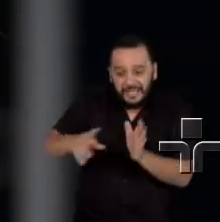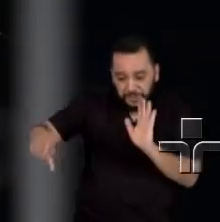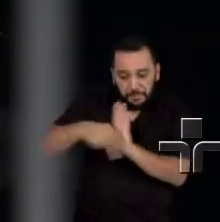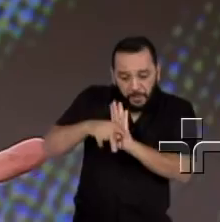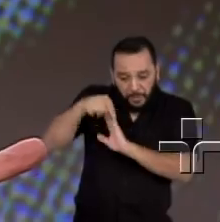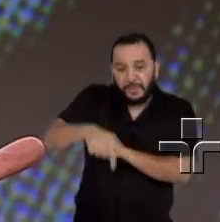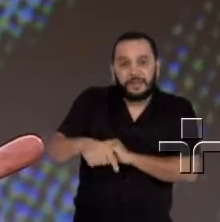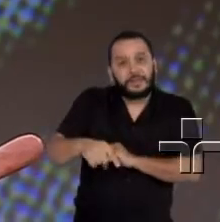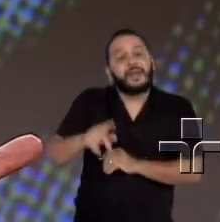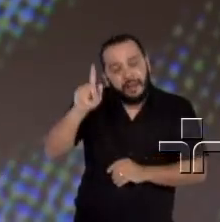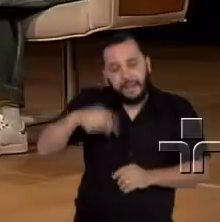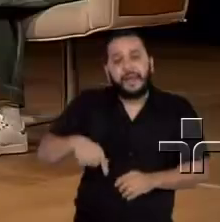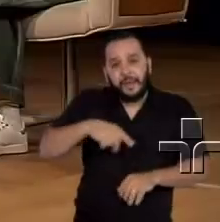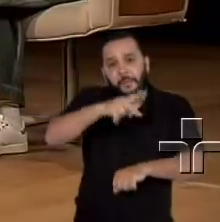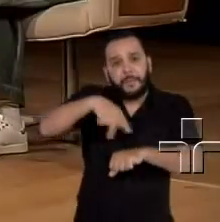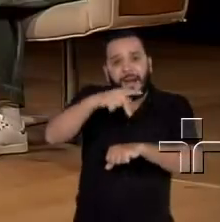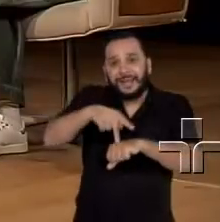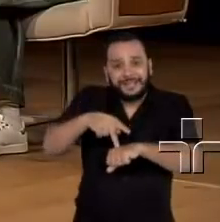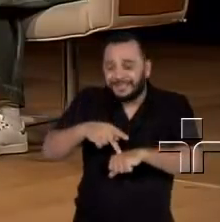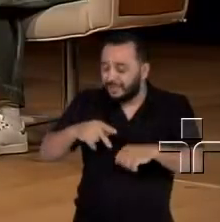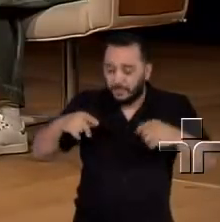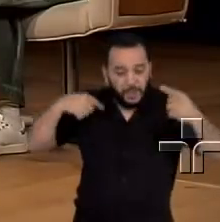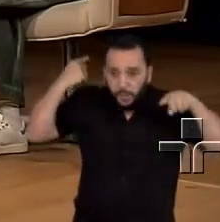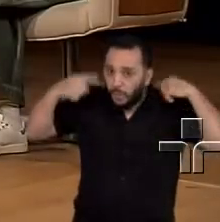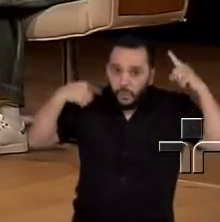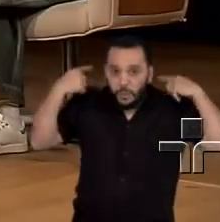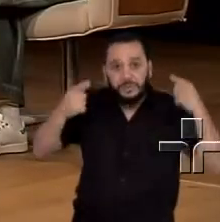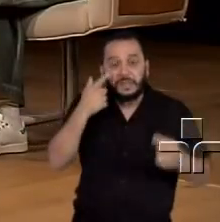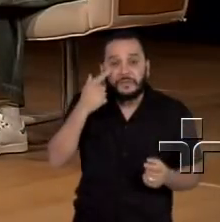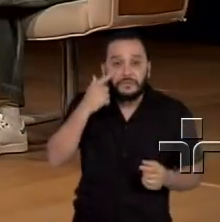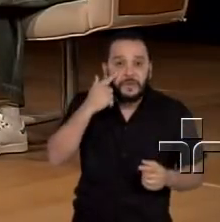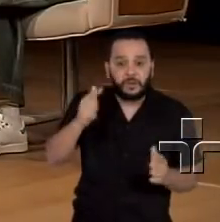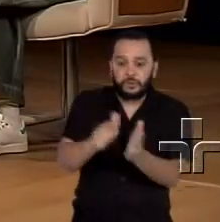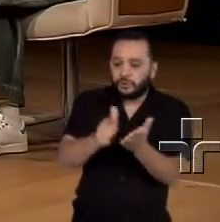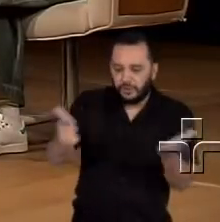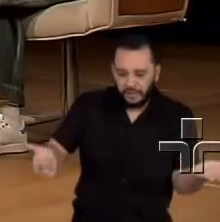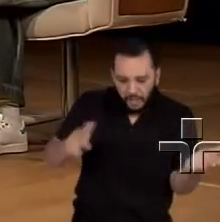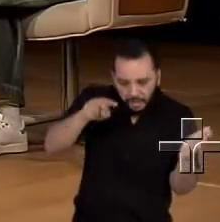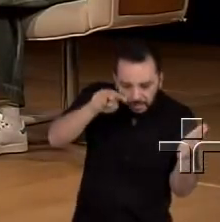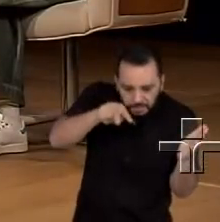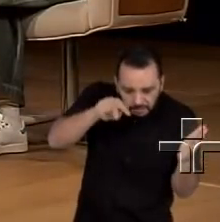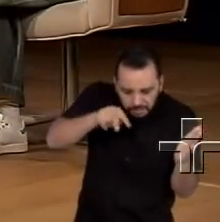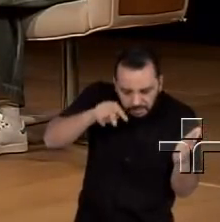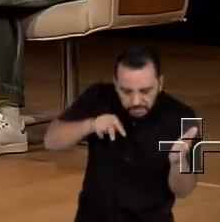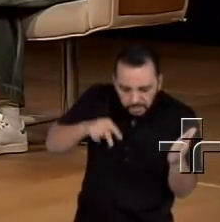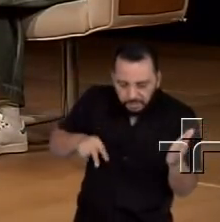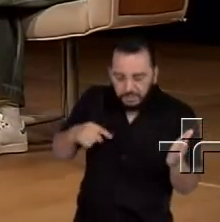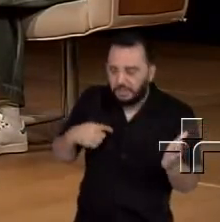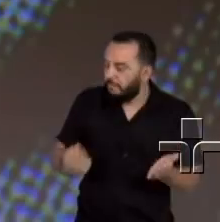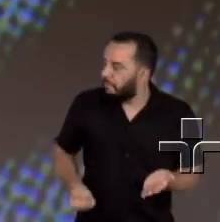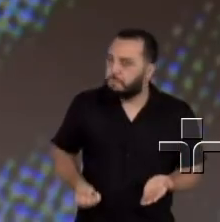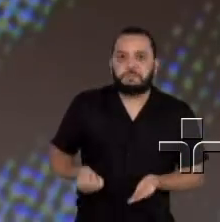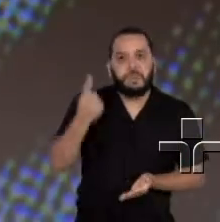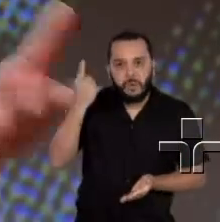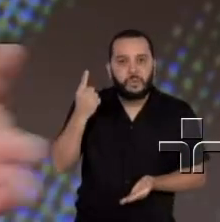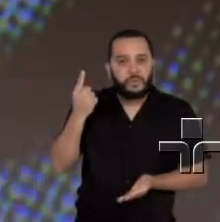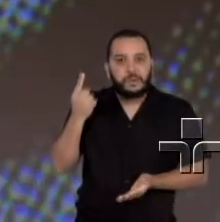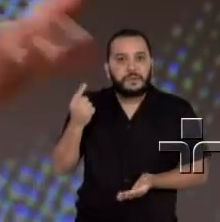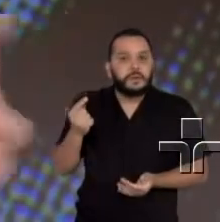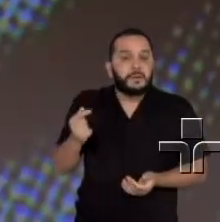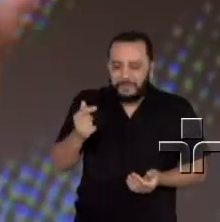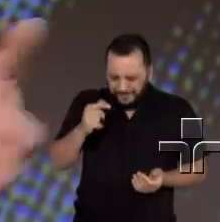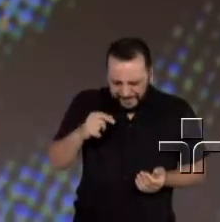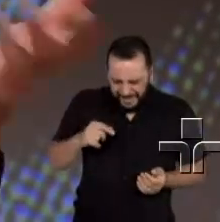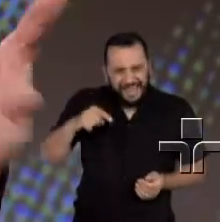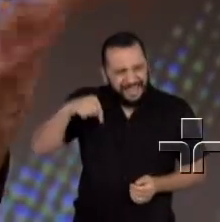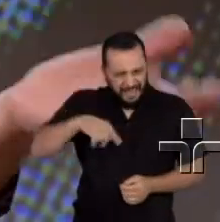país delirante. É um delírio. Se ele é um jornal no Brasil, você não acredita que você está lendo um jornal num país. Você acha que você está num amontoado